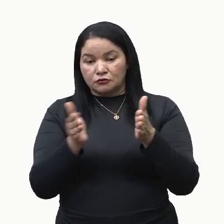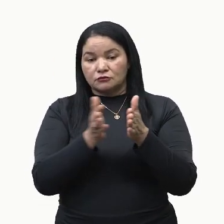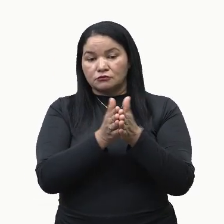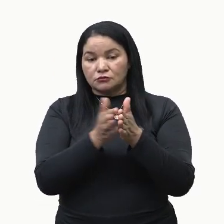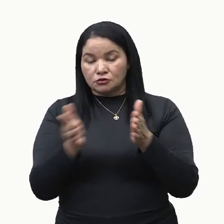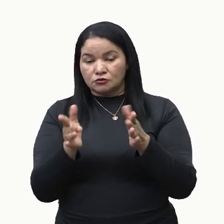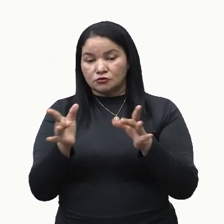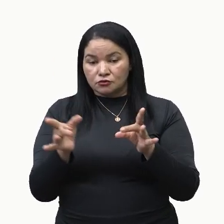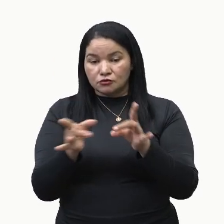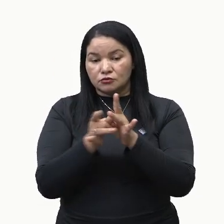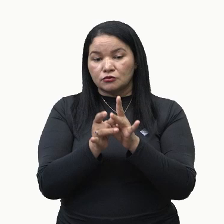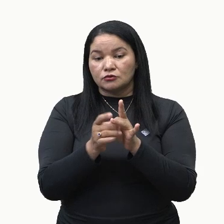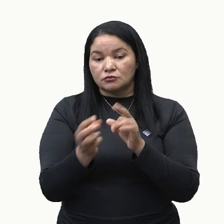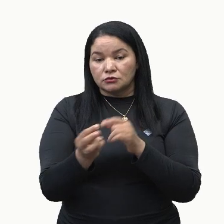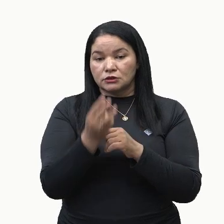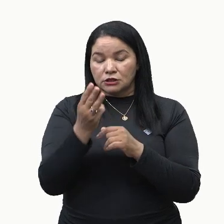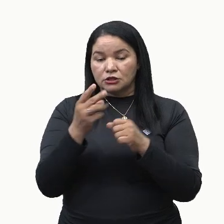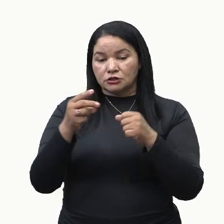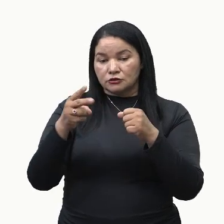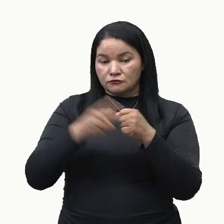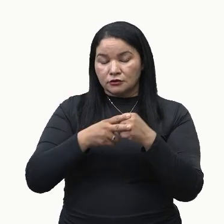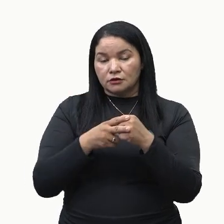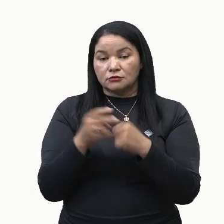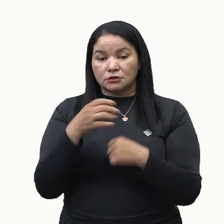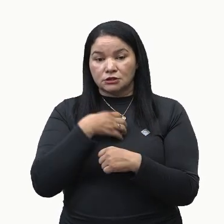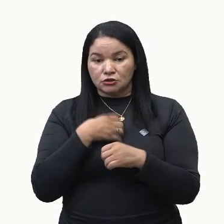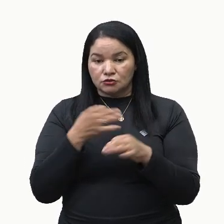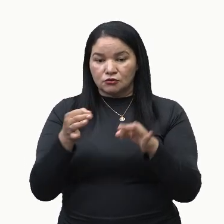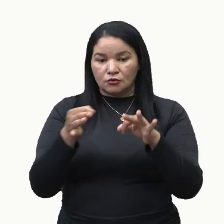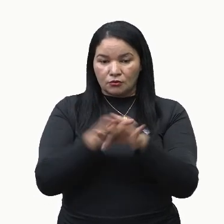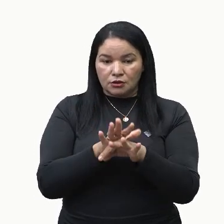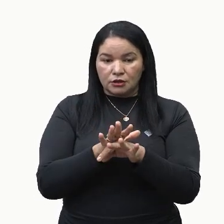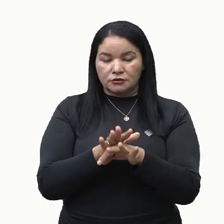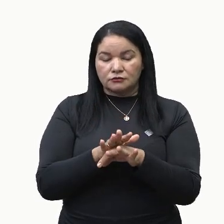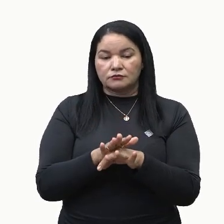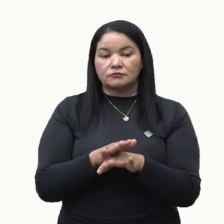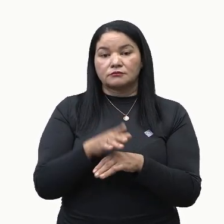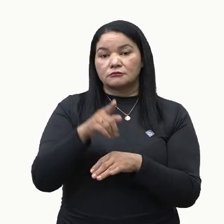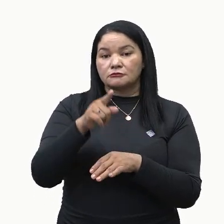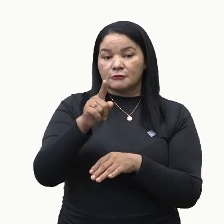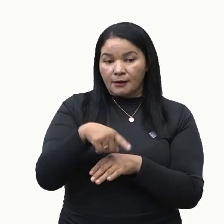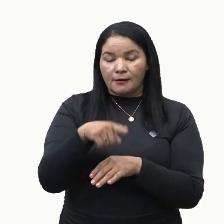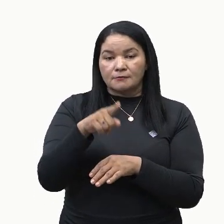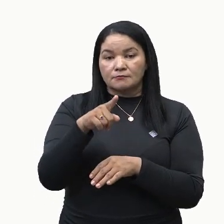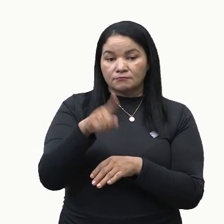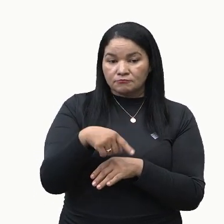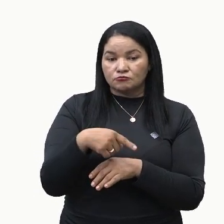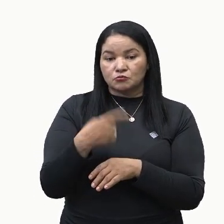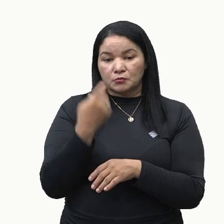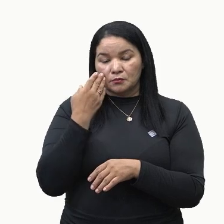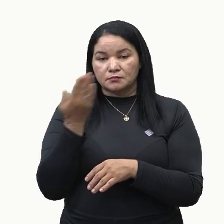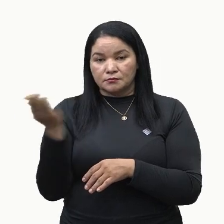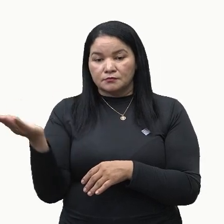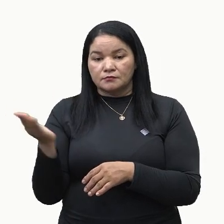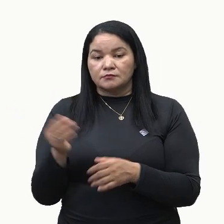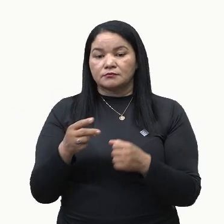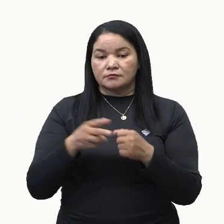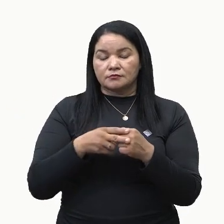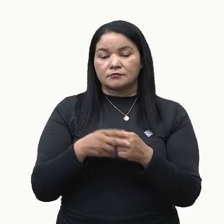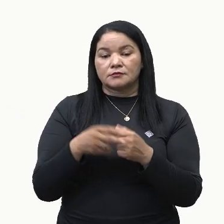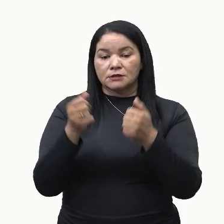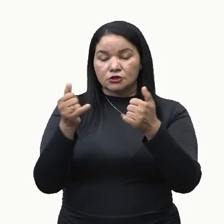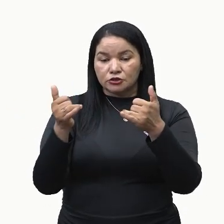três verbos e tem sentido completo. Quando eu falo, é sua obrigação